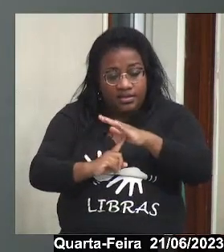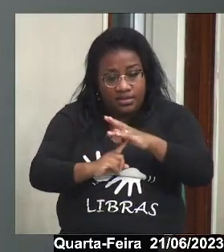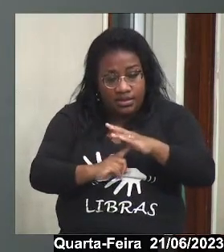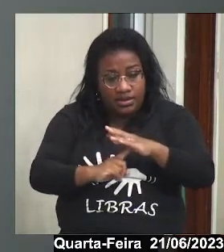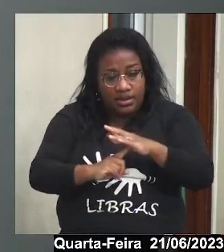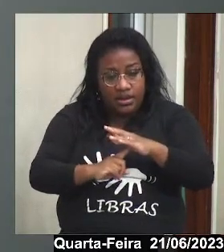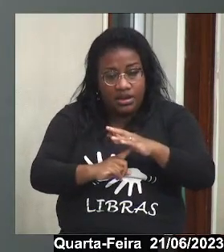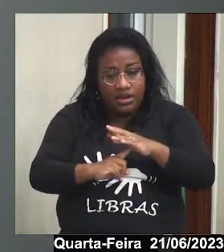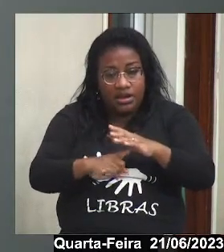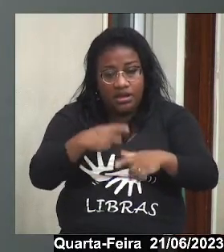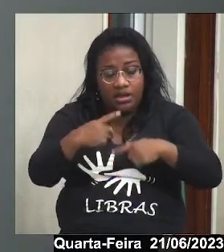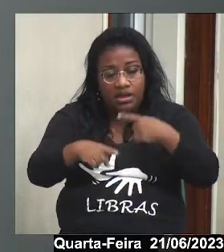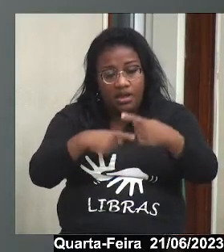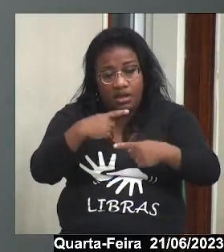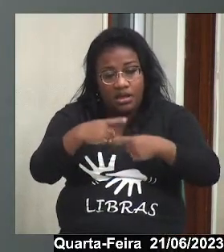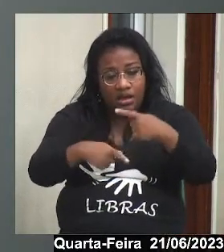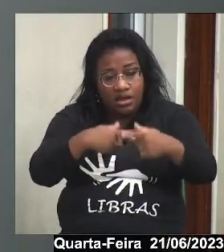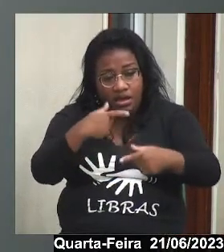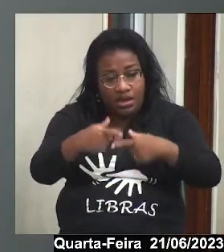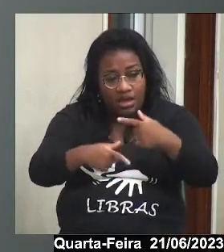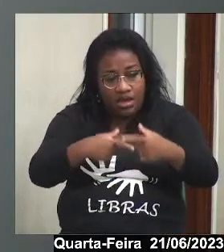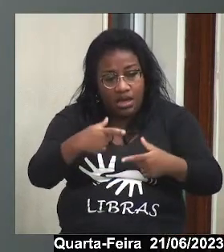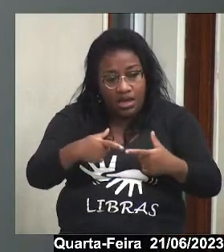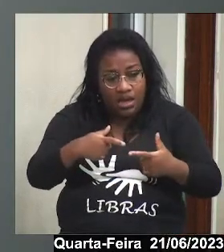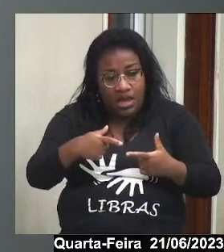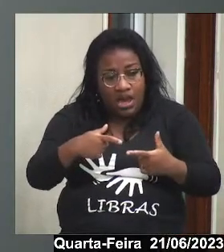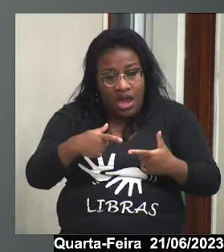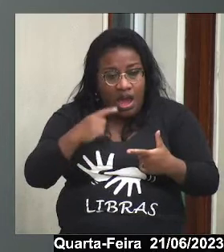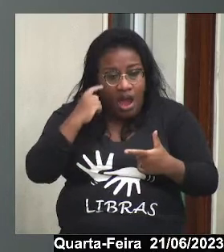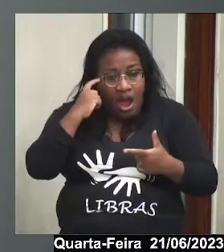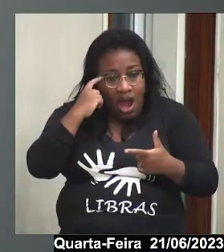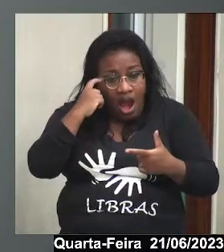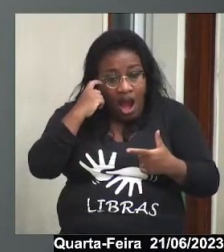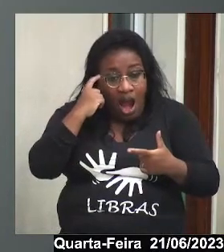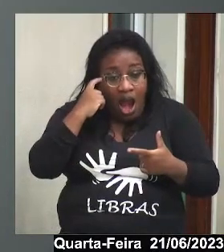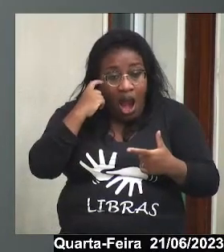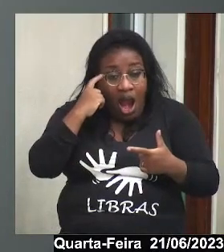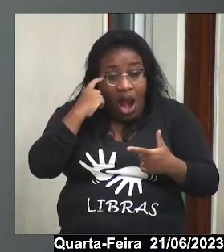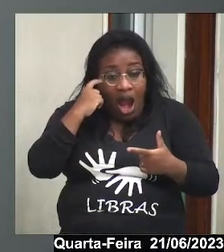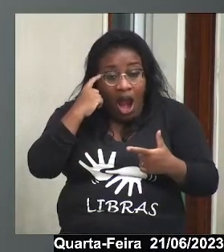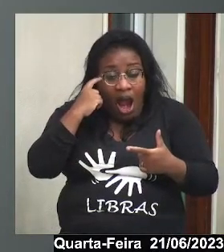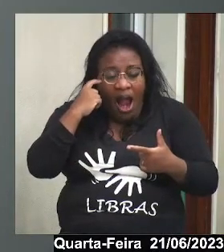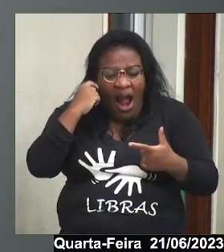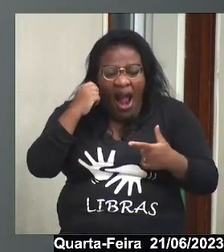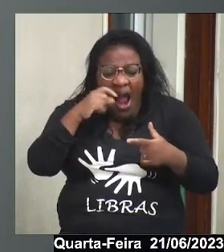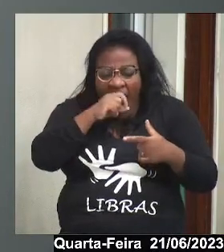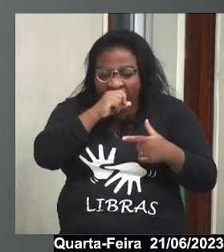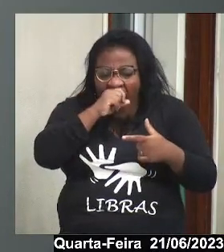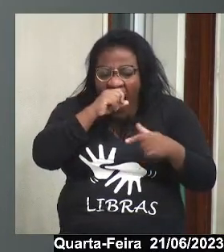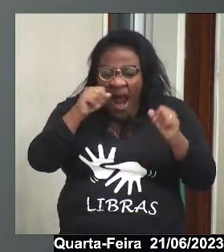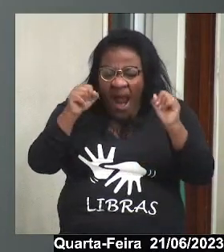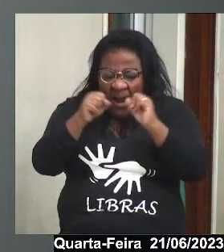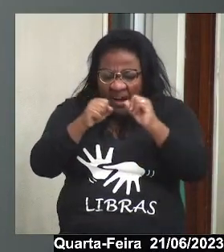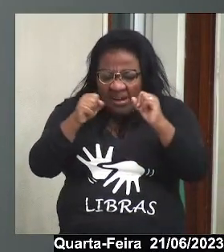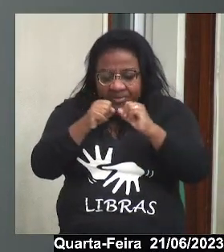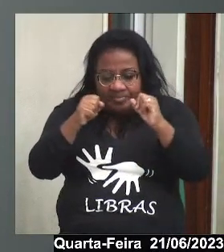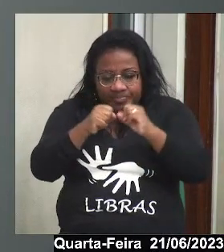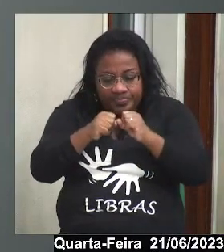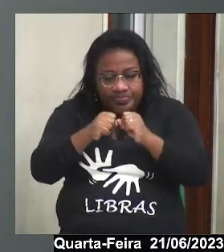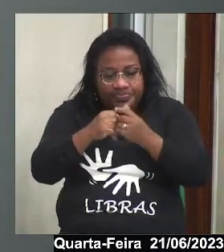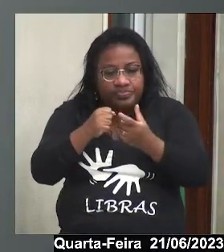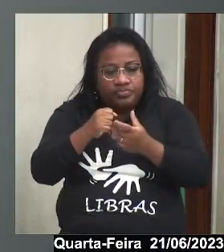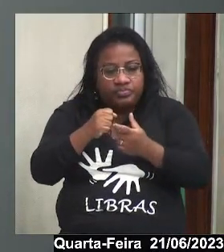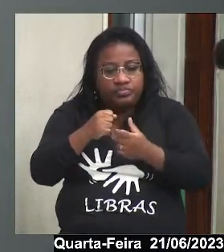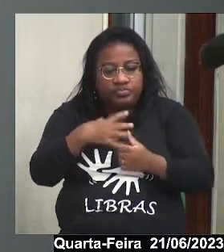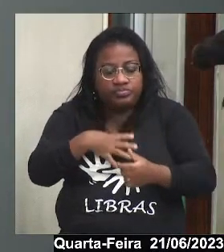seu legado, né, por gerações. E muitas vezes essa atividade passa de gerações, né, passa para o filho,